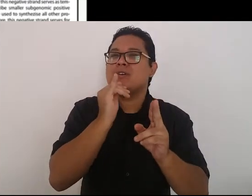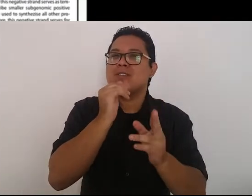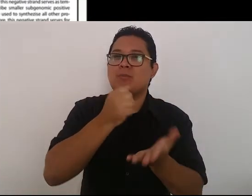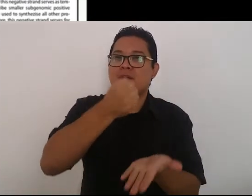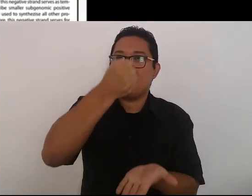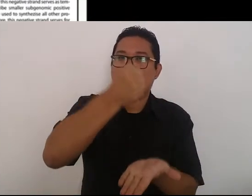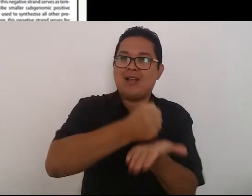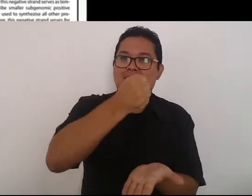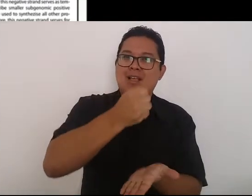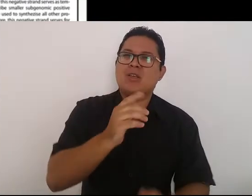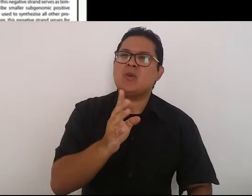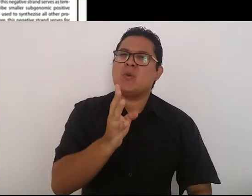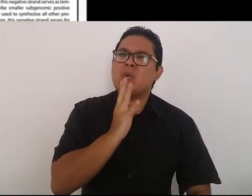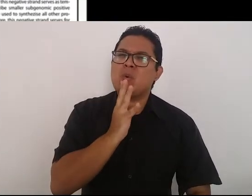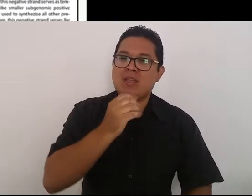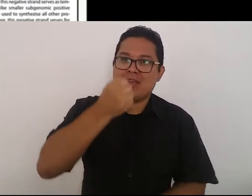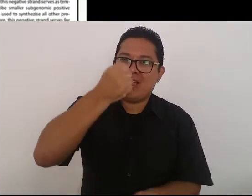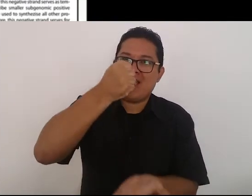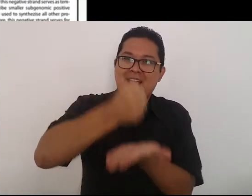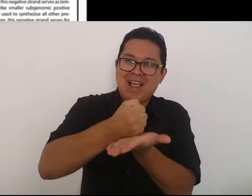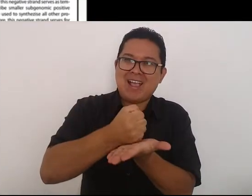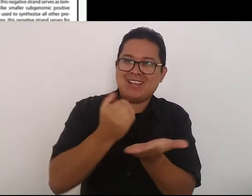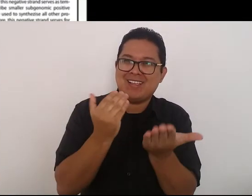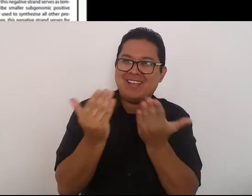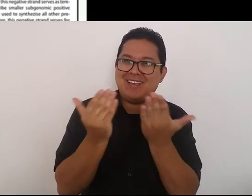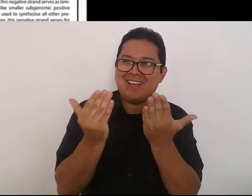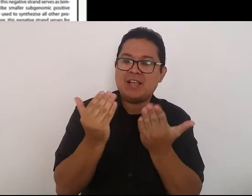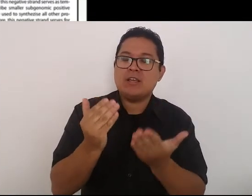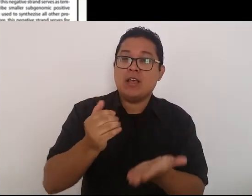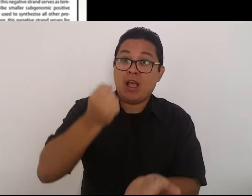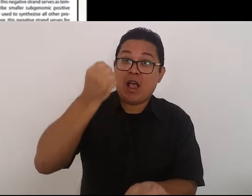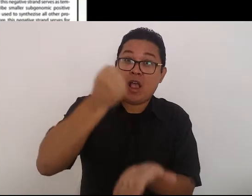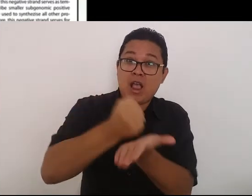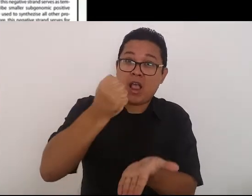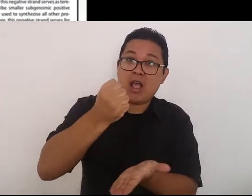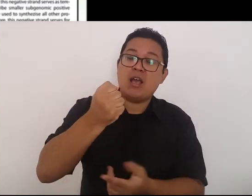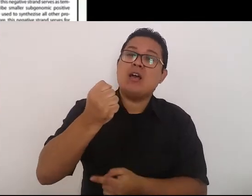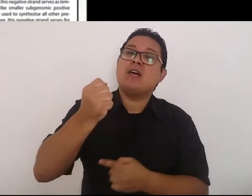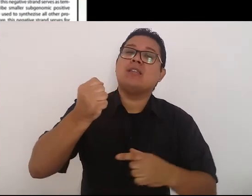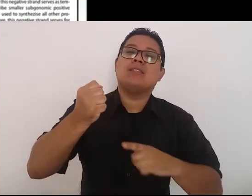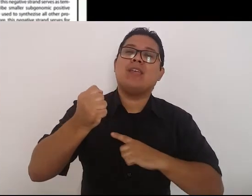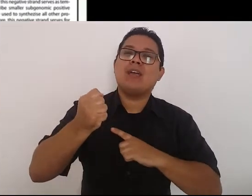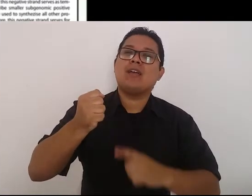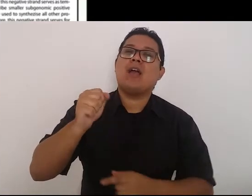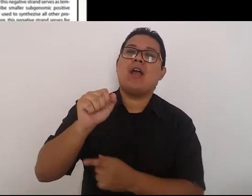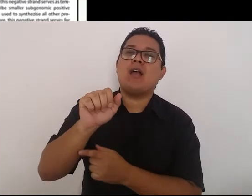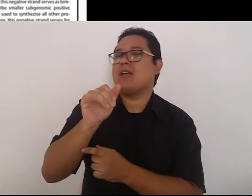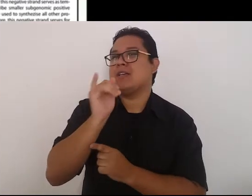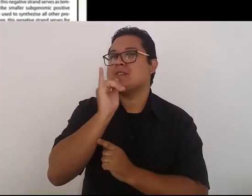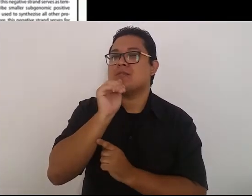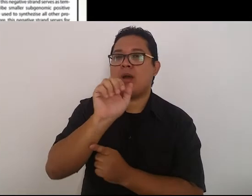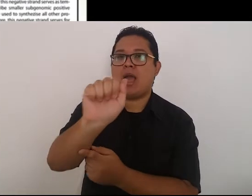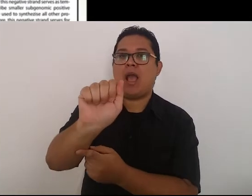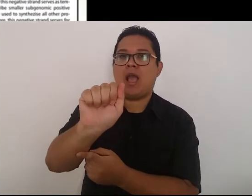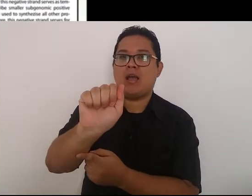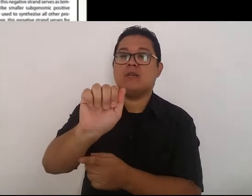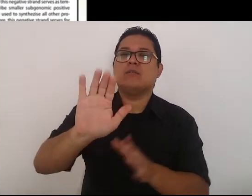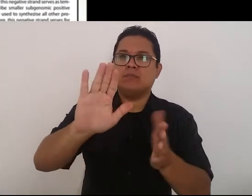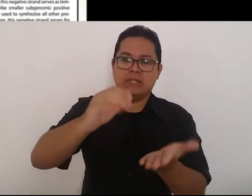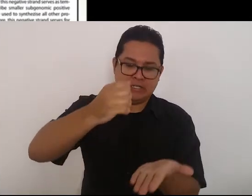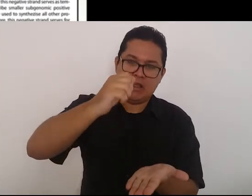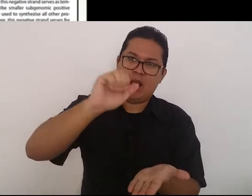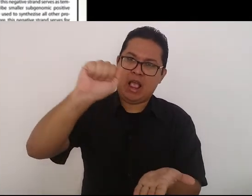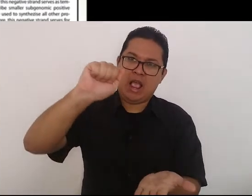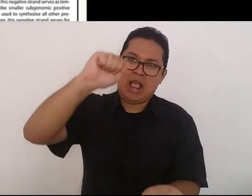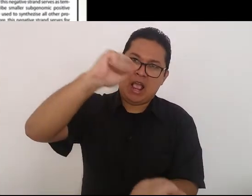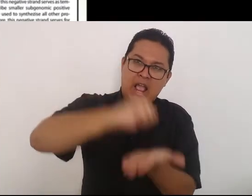que ser uma imagem oposta ao que você quer carimbar para ficar bonitinho. Todo mundo entende isso, né? Você olha o carimbo, ele está ao contrário, vamos dizer assim.